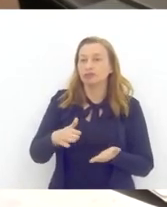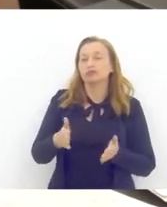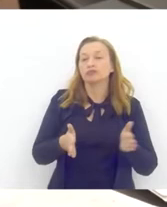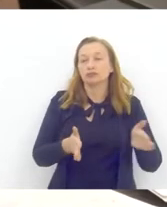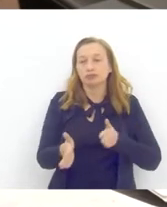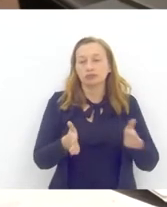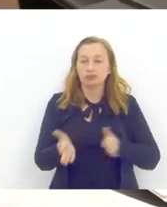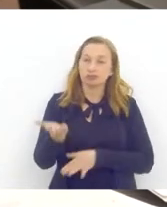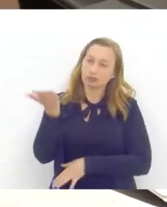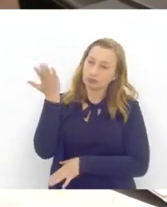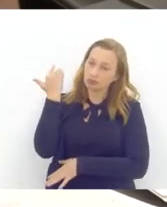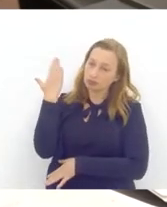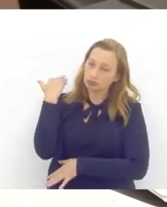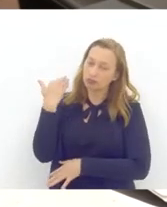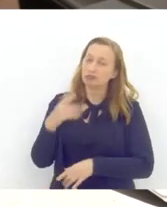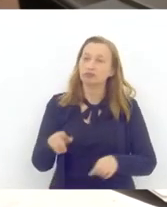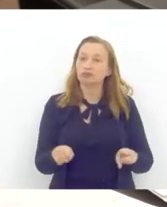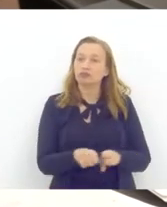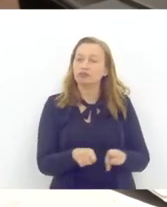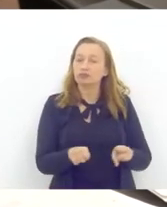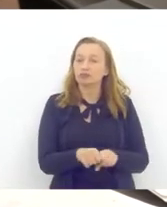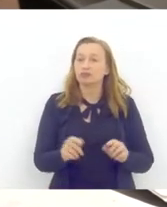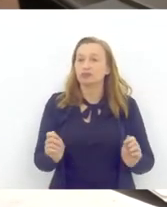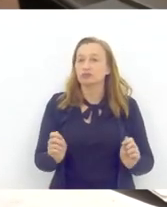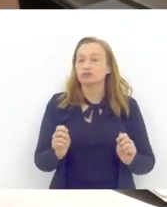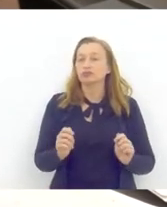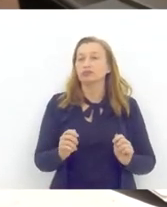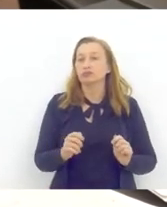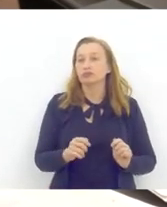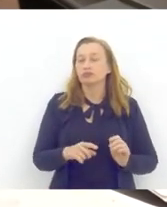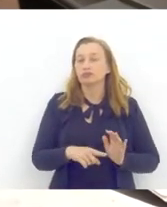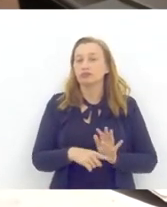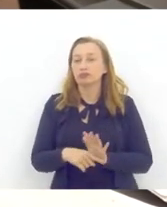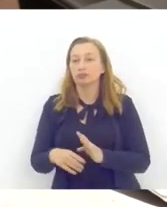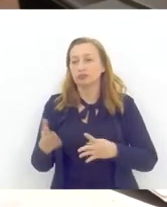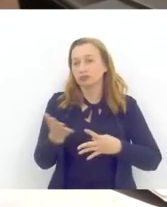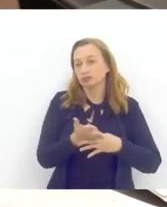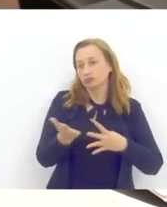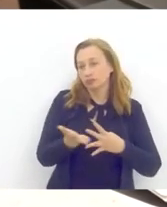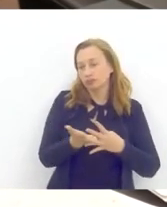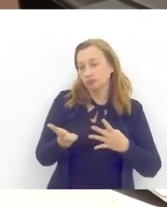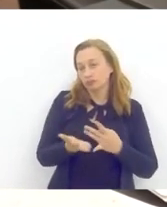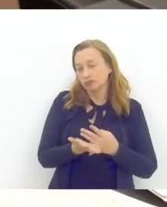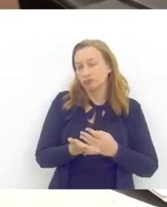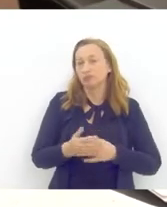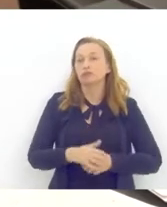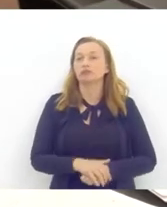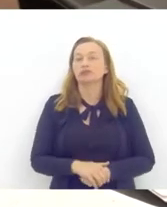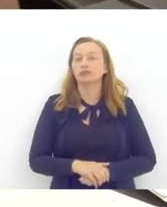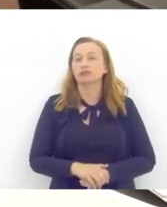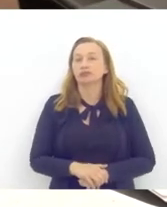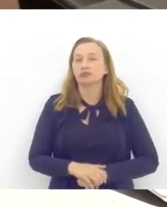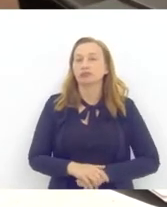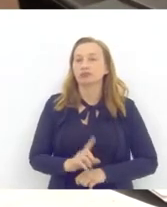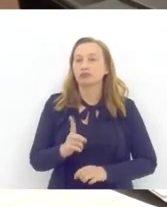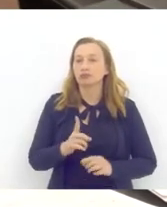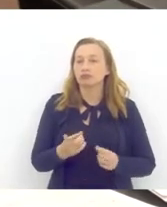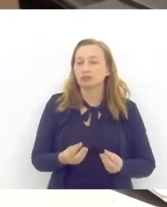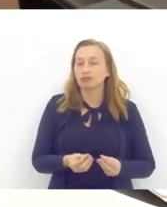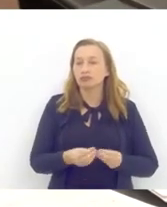passados deverá prever ainda compensação e parcelamento em condições tais que não impliquem